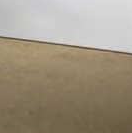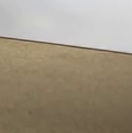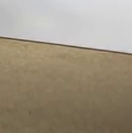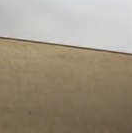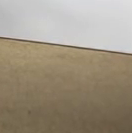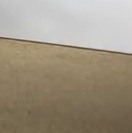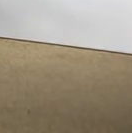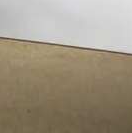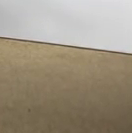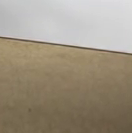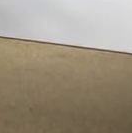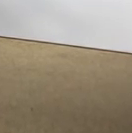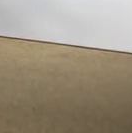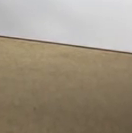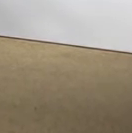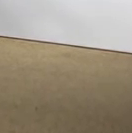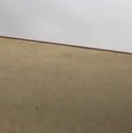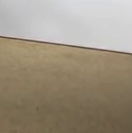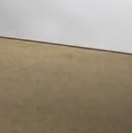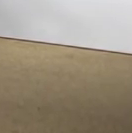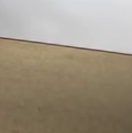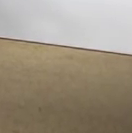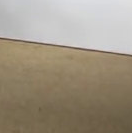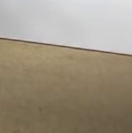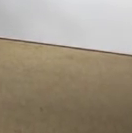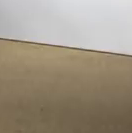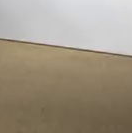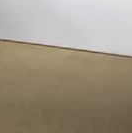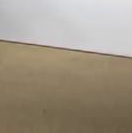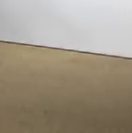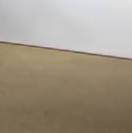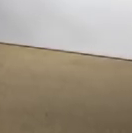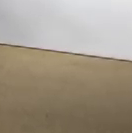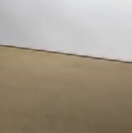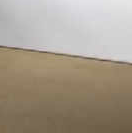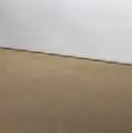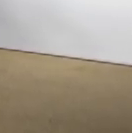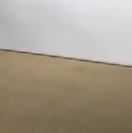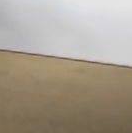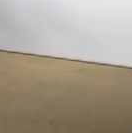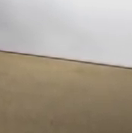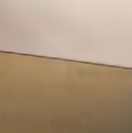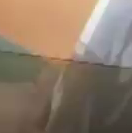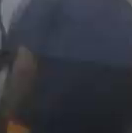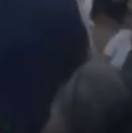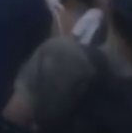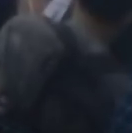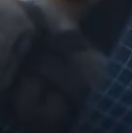outras informações. Continue com a gente aqui na NBR, a TV do Governo Federal.